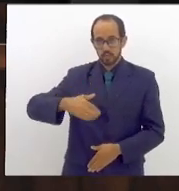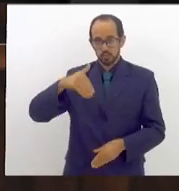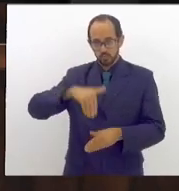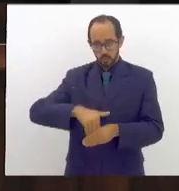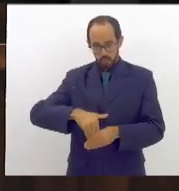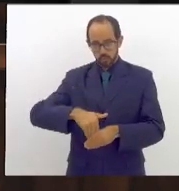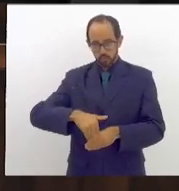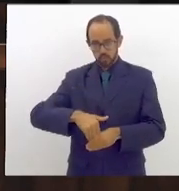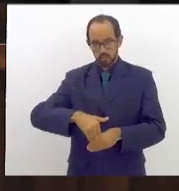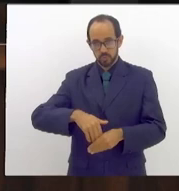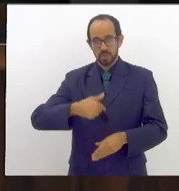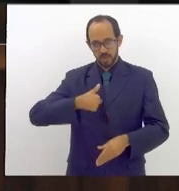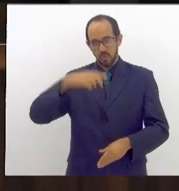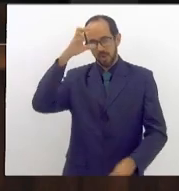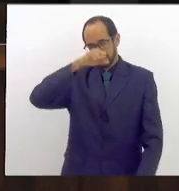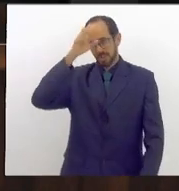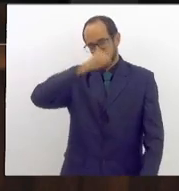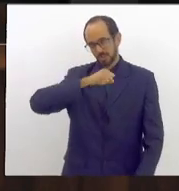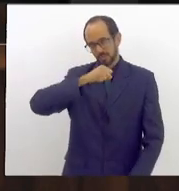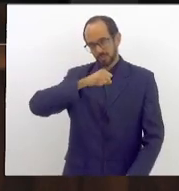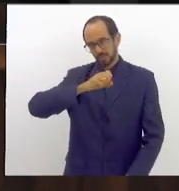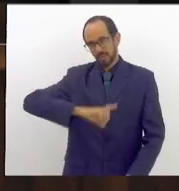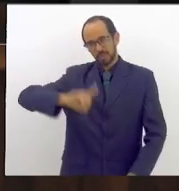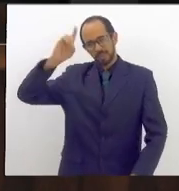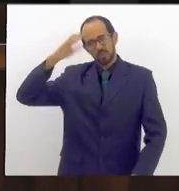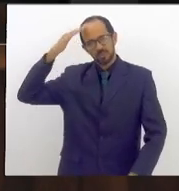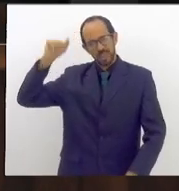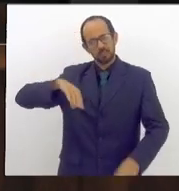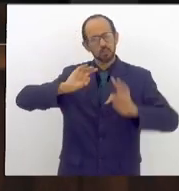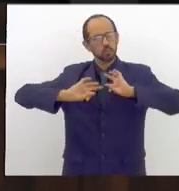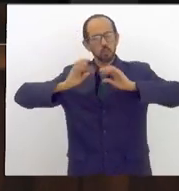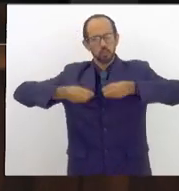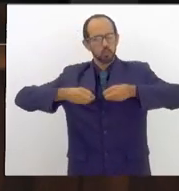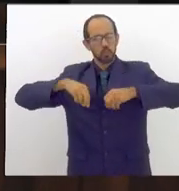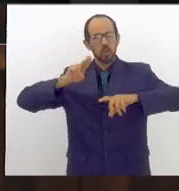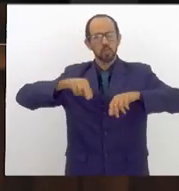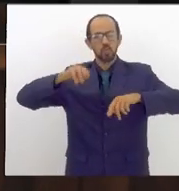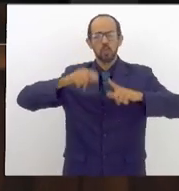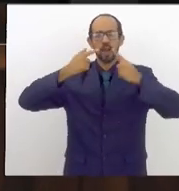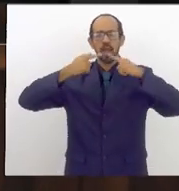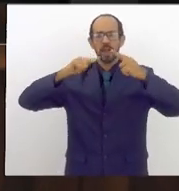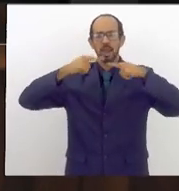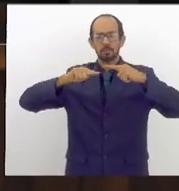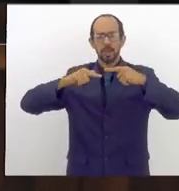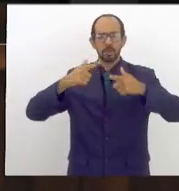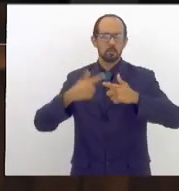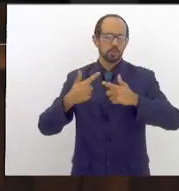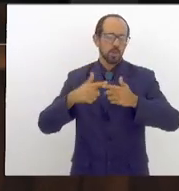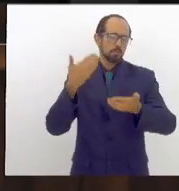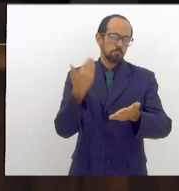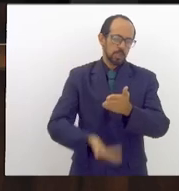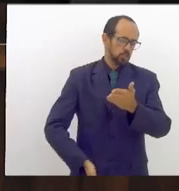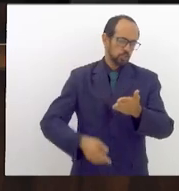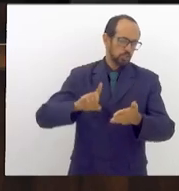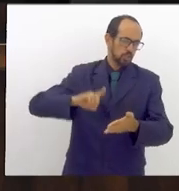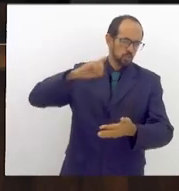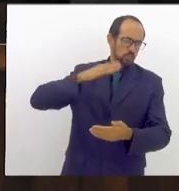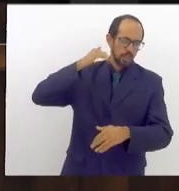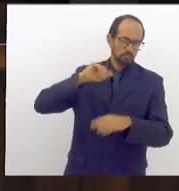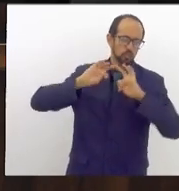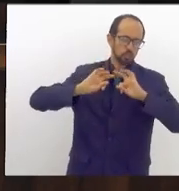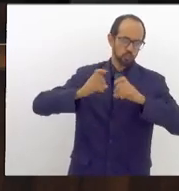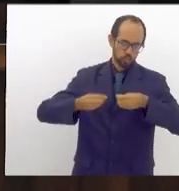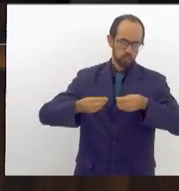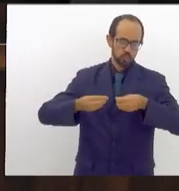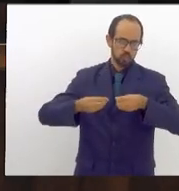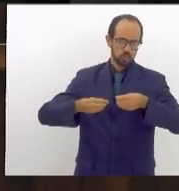muito e Deus sabe todas as coisas eu nunca reclamei de uma derrota Deus sabe todas as coisas Olha eu